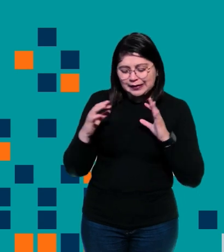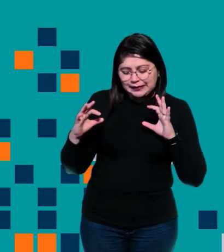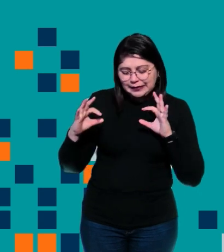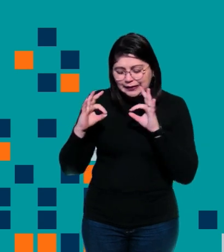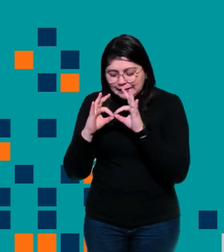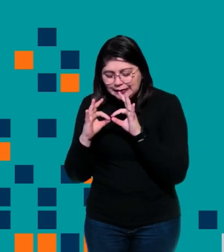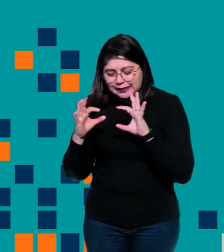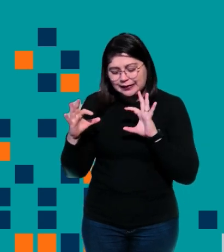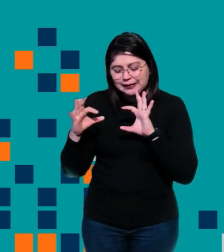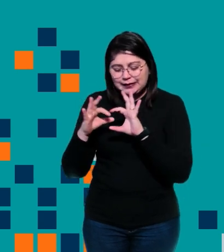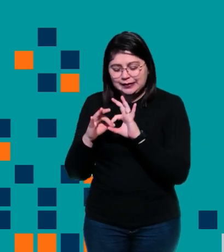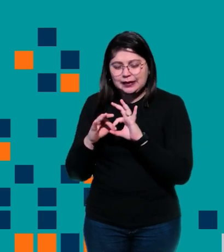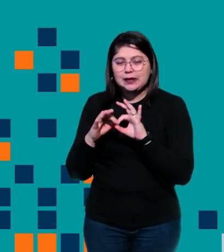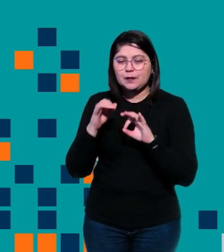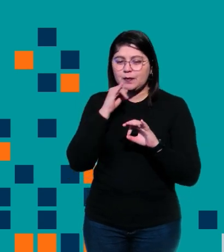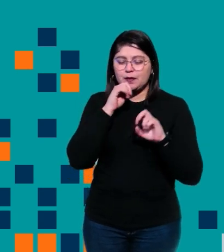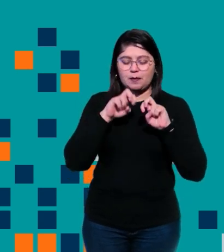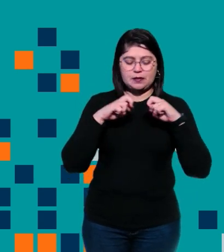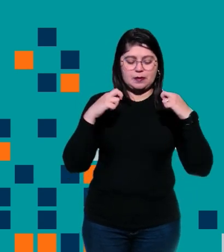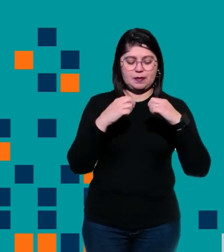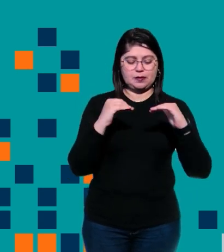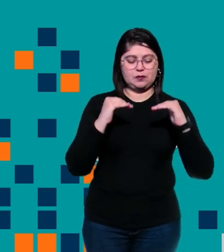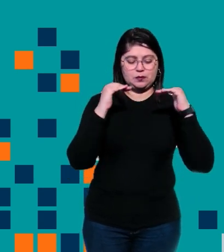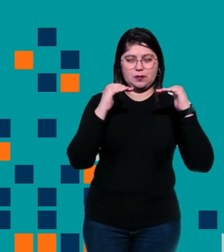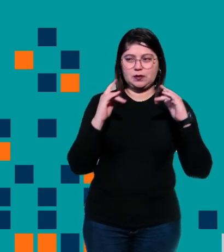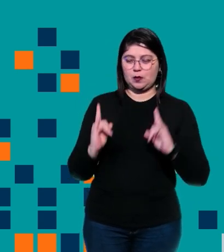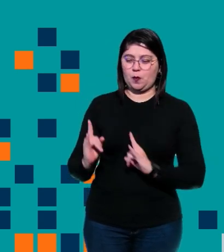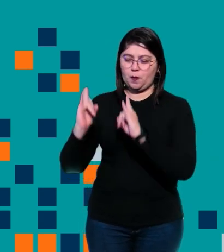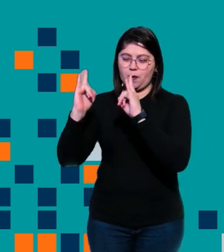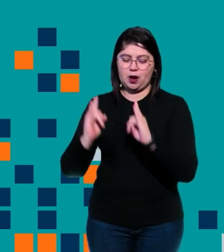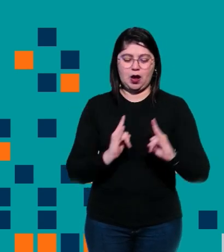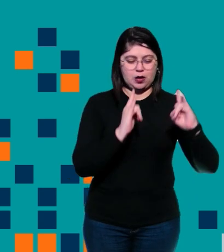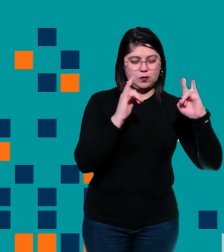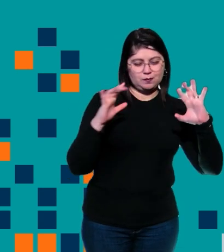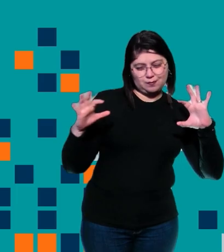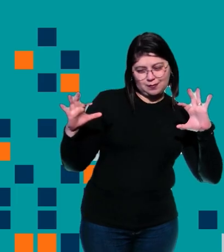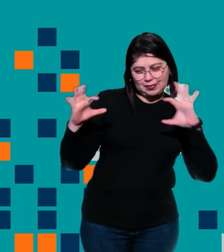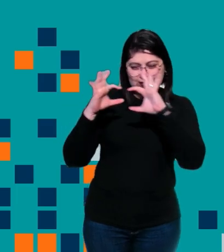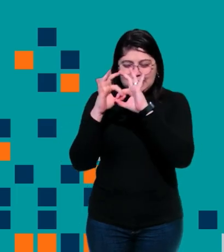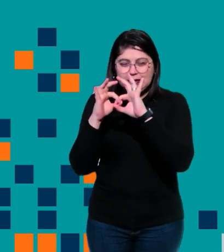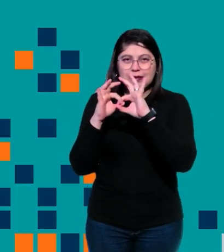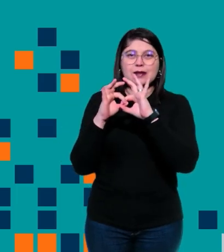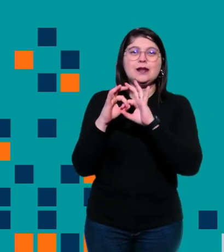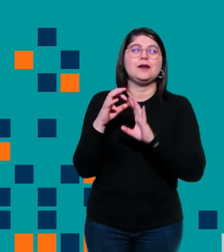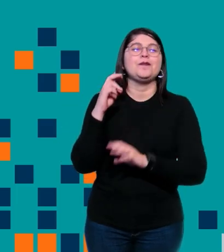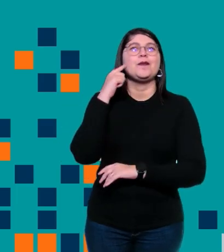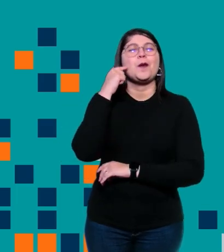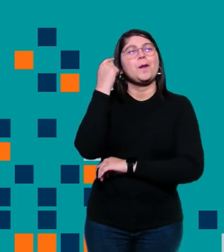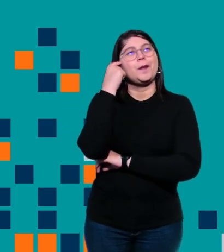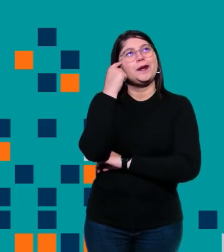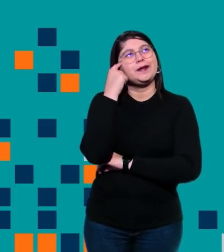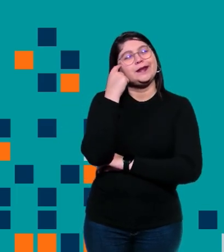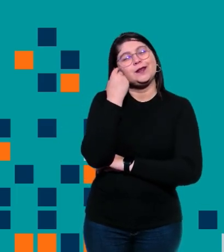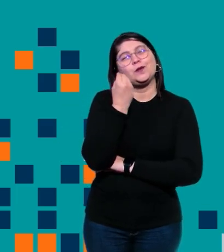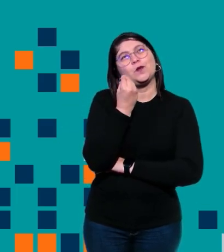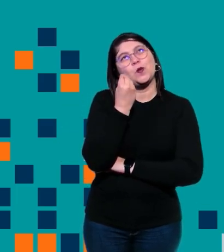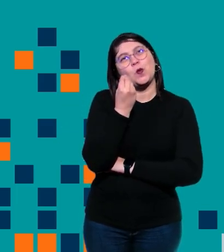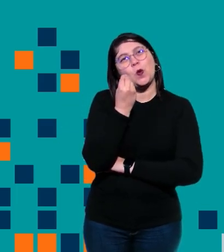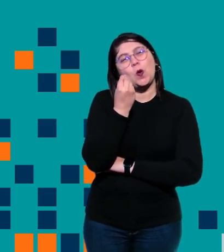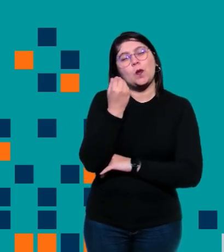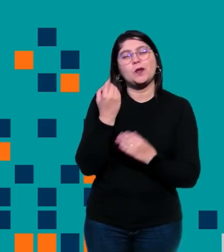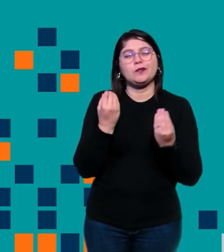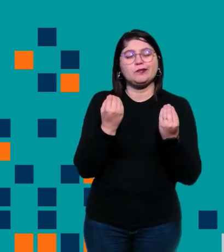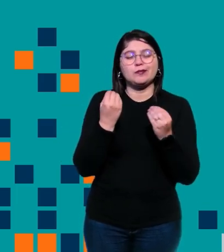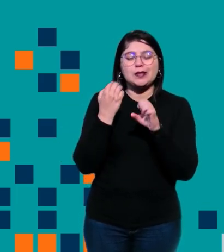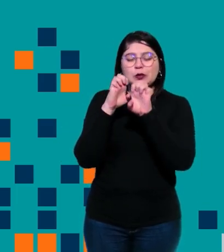criando essa praça suspensa e ligando um prédio no outro, eu sempre pensei de uma forma assim, como estruturar,